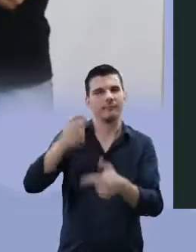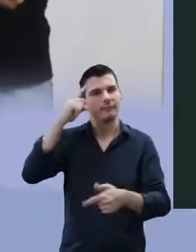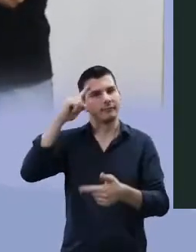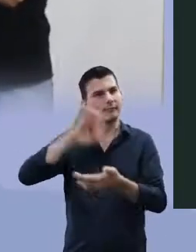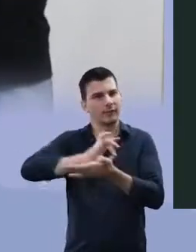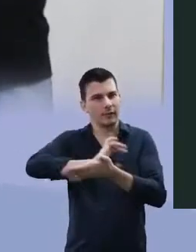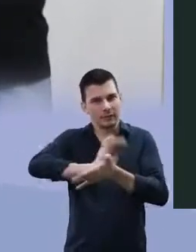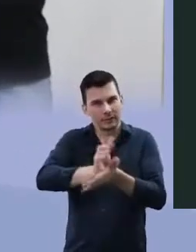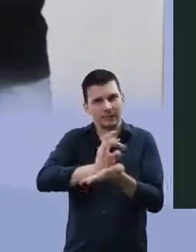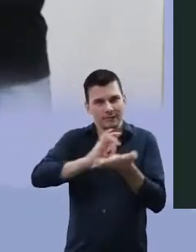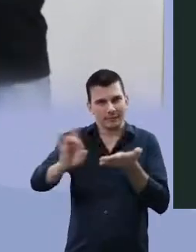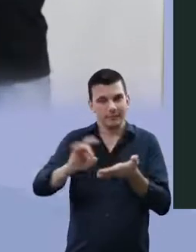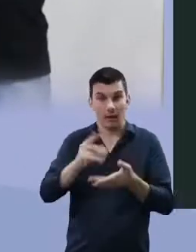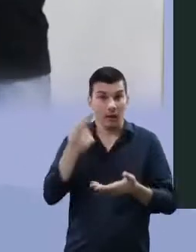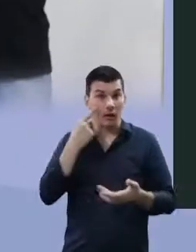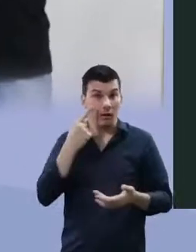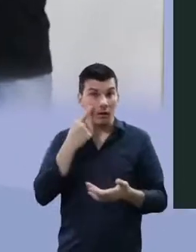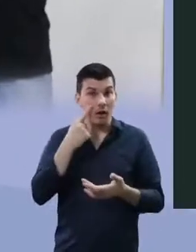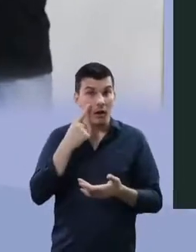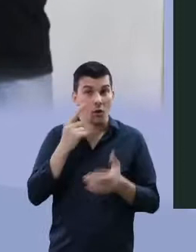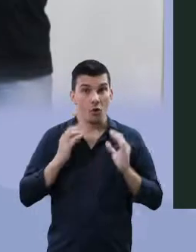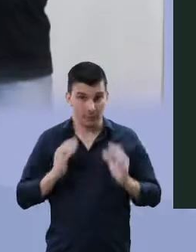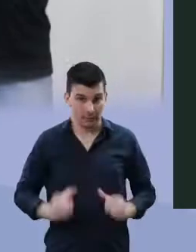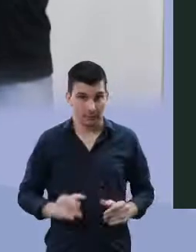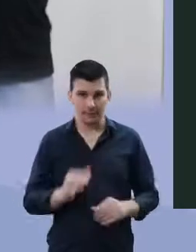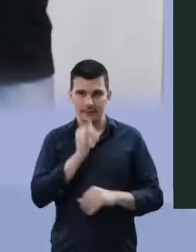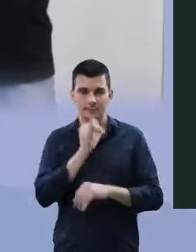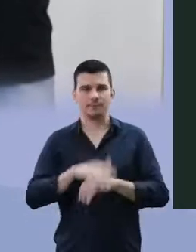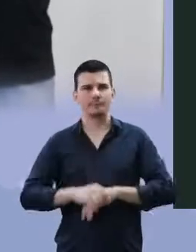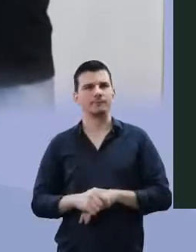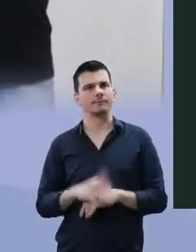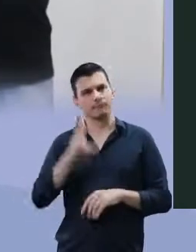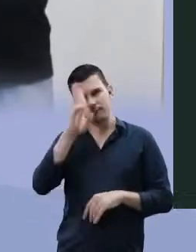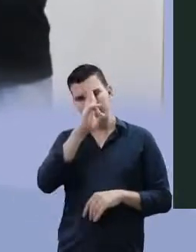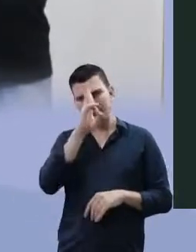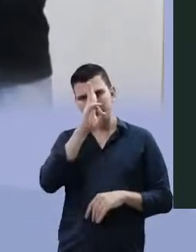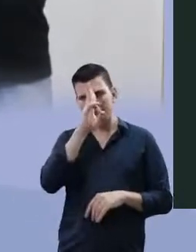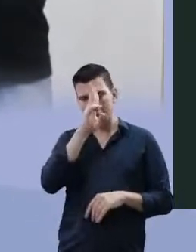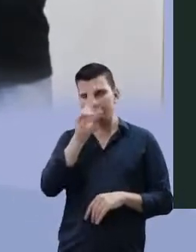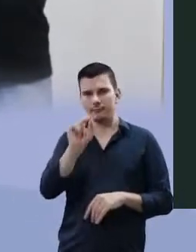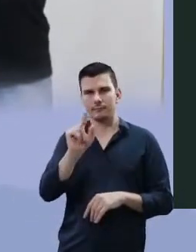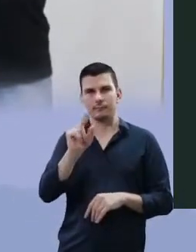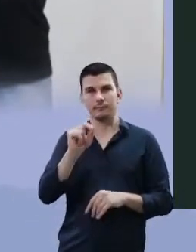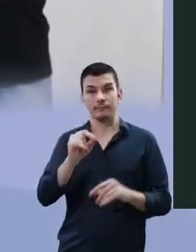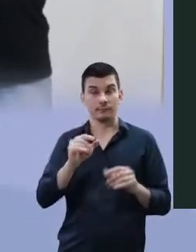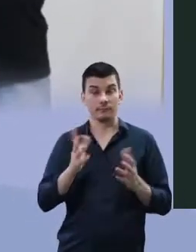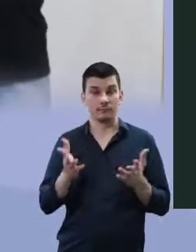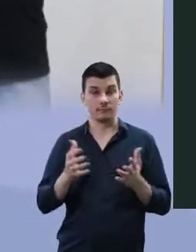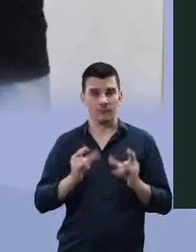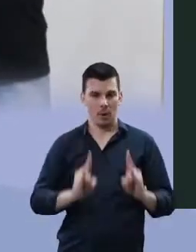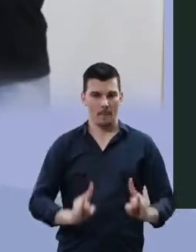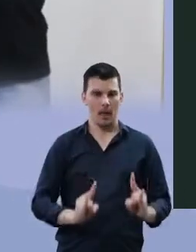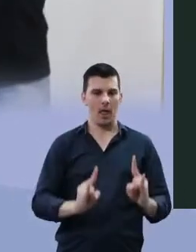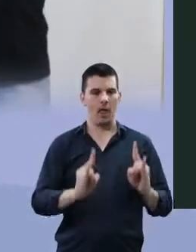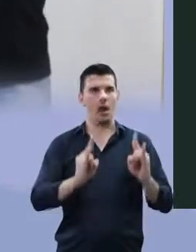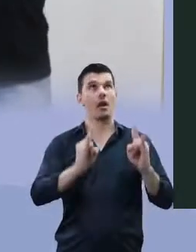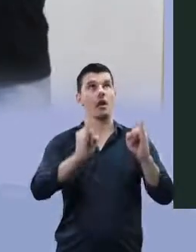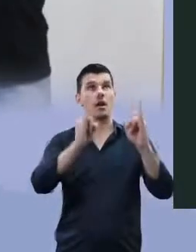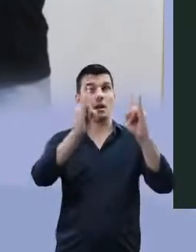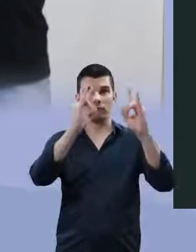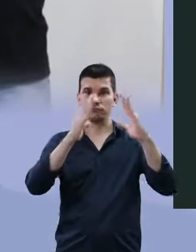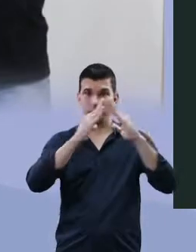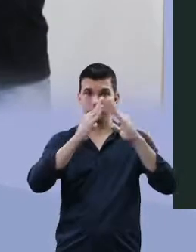racista. Então, vocês querem ver uma manifestação absurda desse tipo de comportamento? É só você olhar o seguinte. Os edifícios,